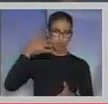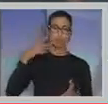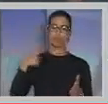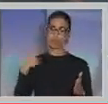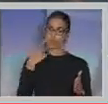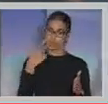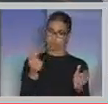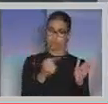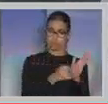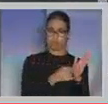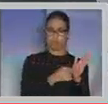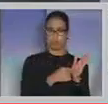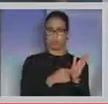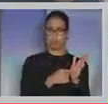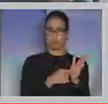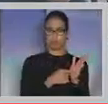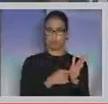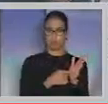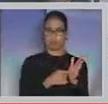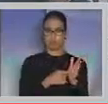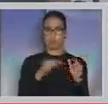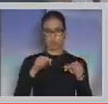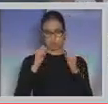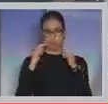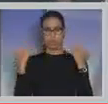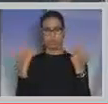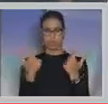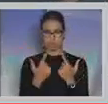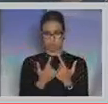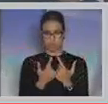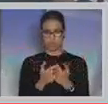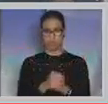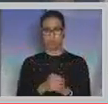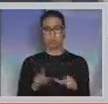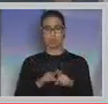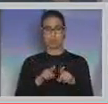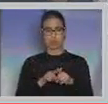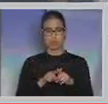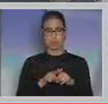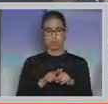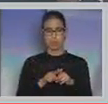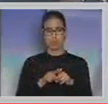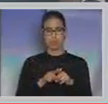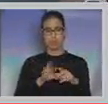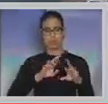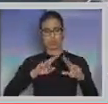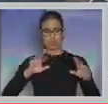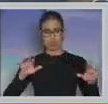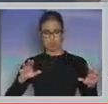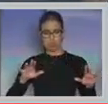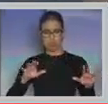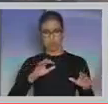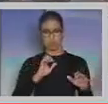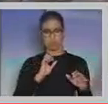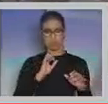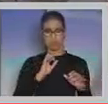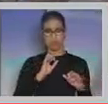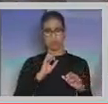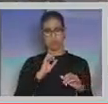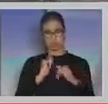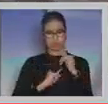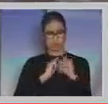dias atrás essa denúncia na Assembleia Legislativa E também pelas redes sociais de que